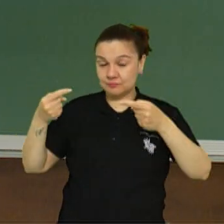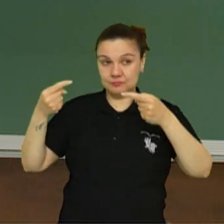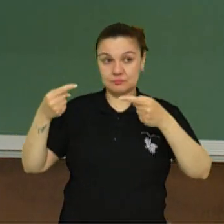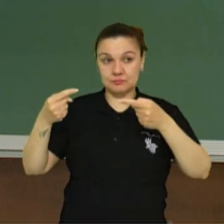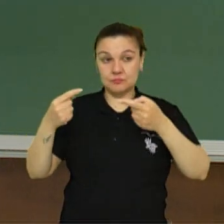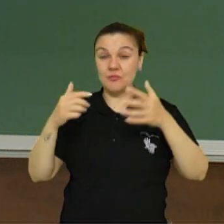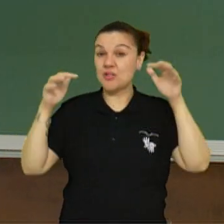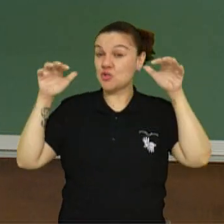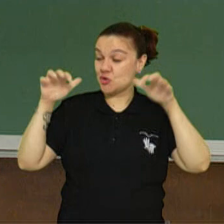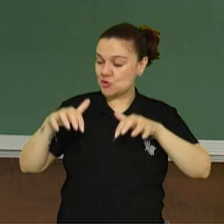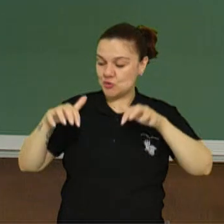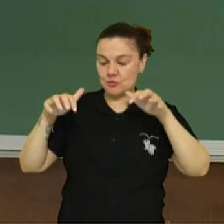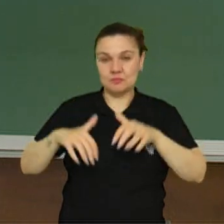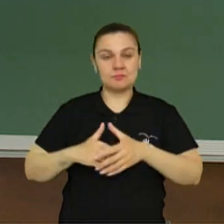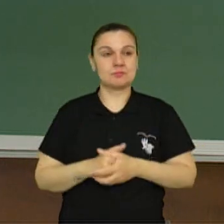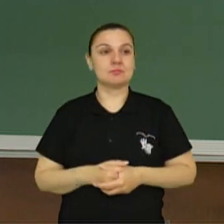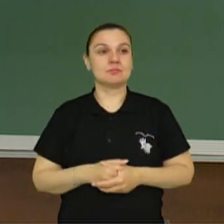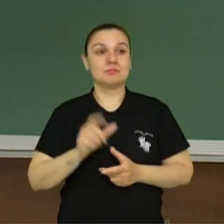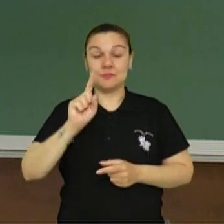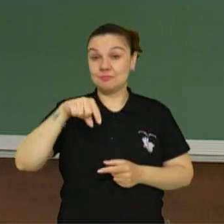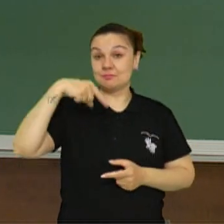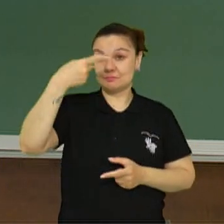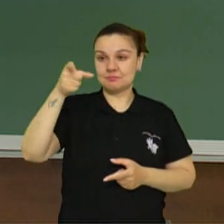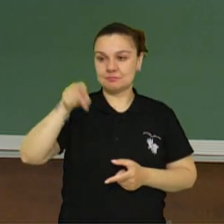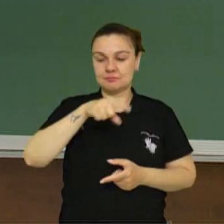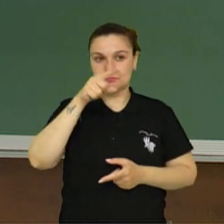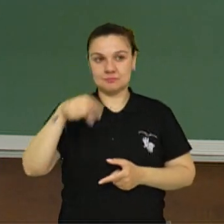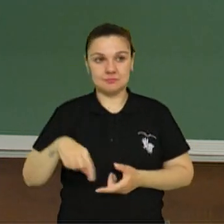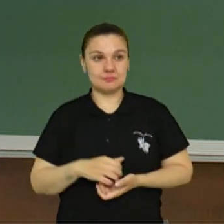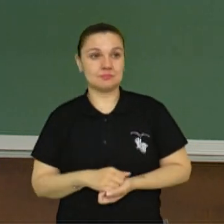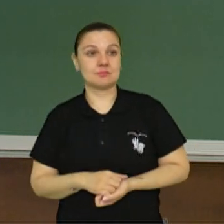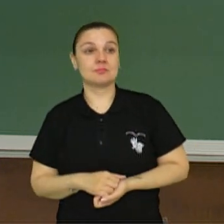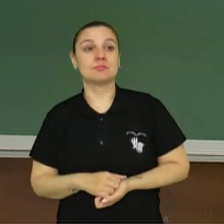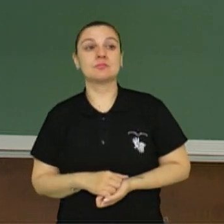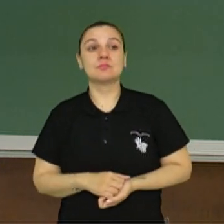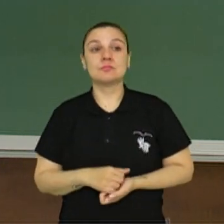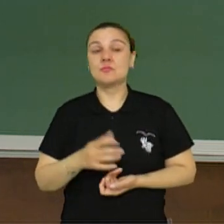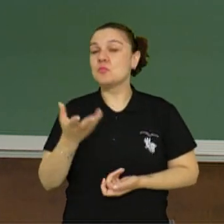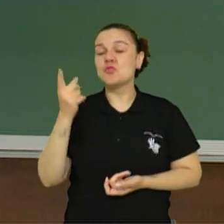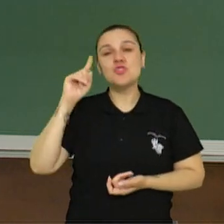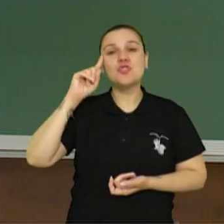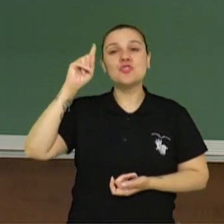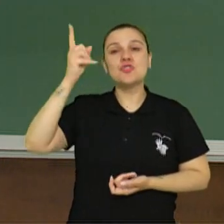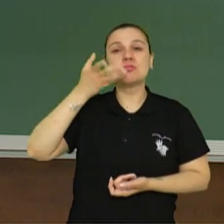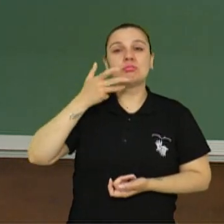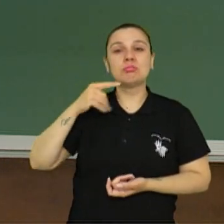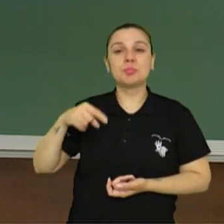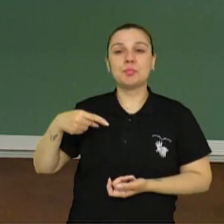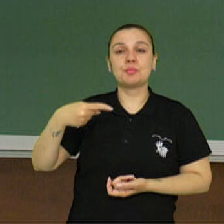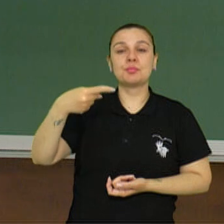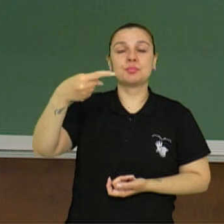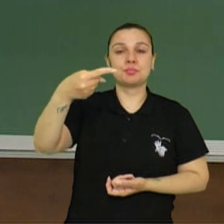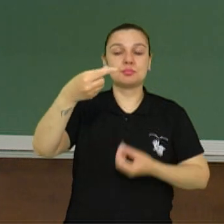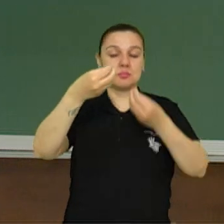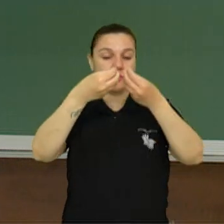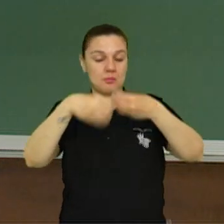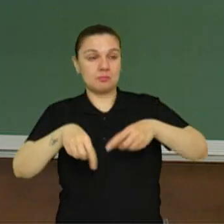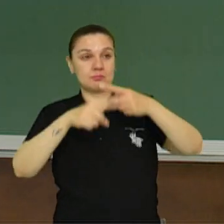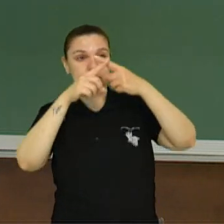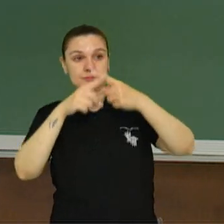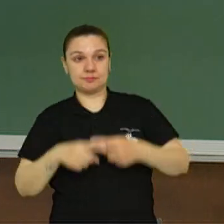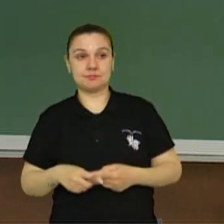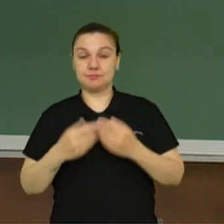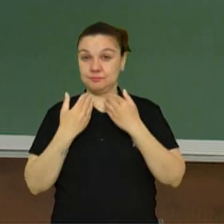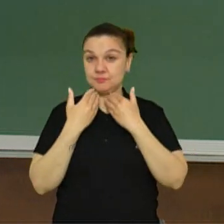o jogo, e tem muita chuva, esse jogo ele é adiado. E já aconteceu de ser adiado muitos dias, e com isso, né, acaba prejudicando o torneio.